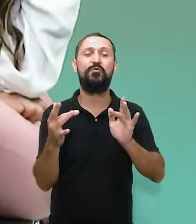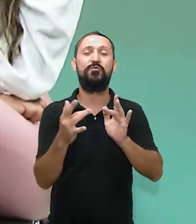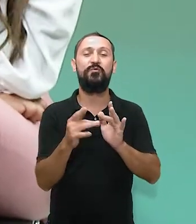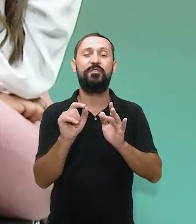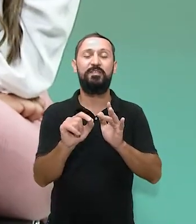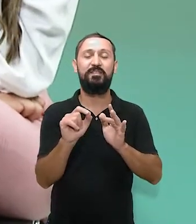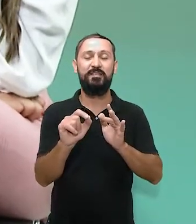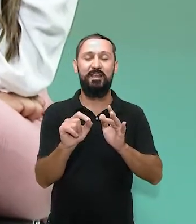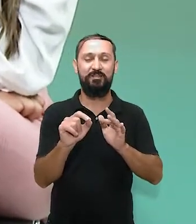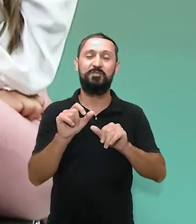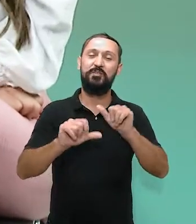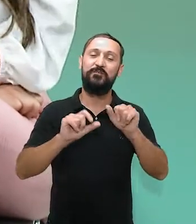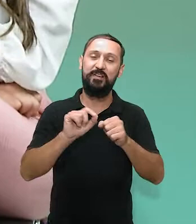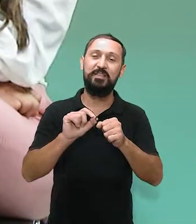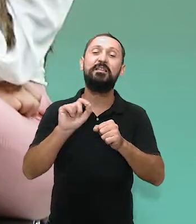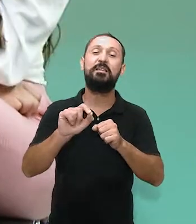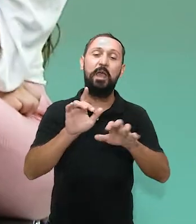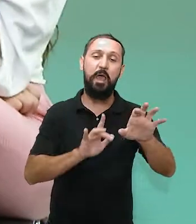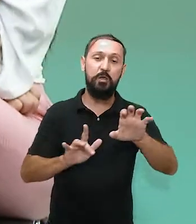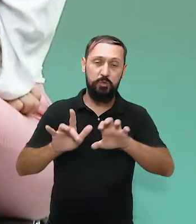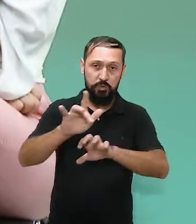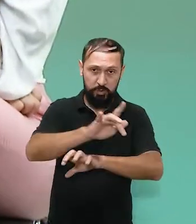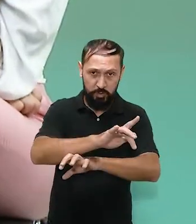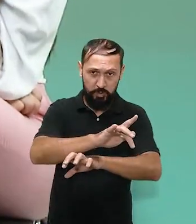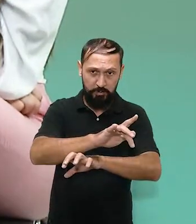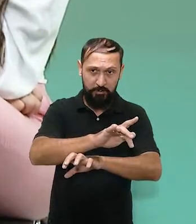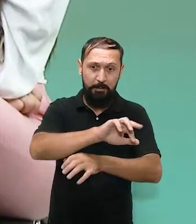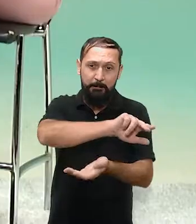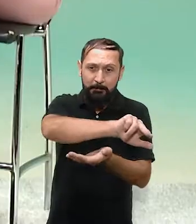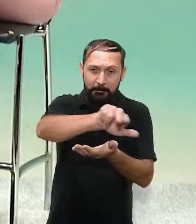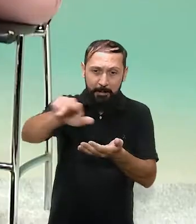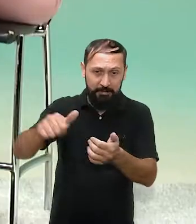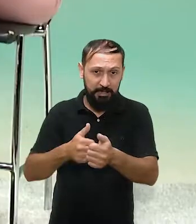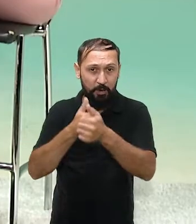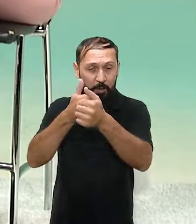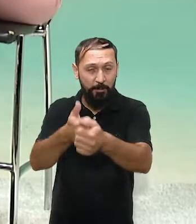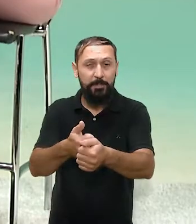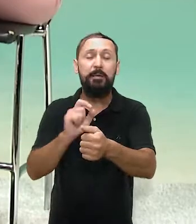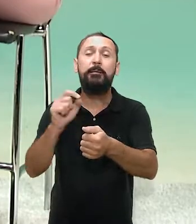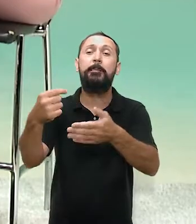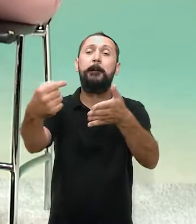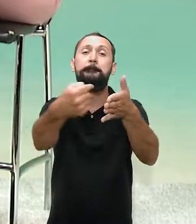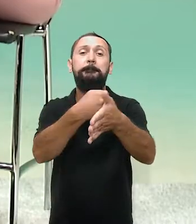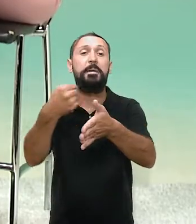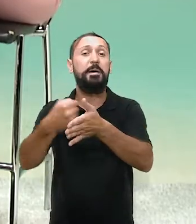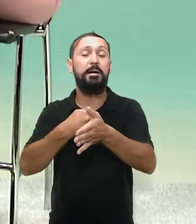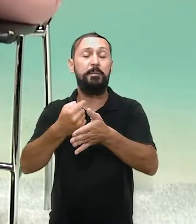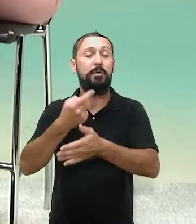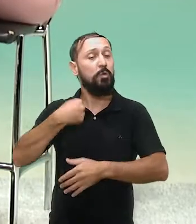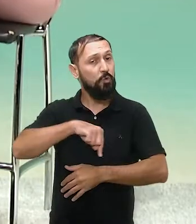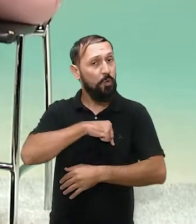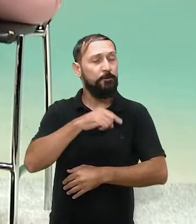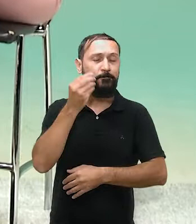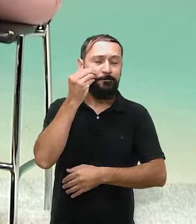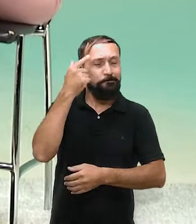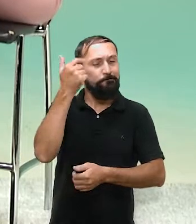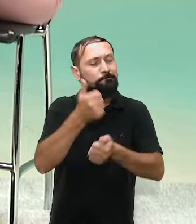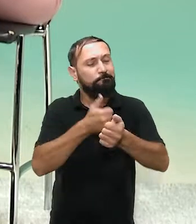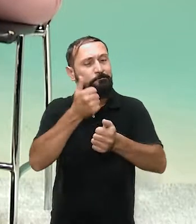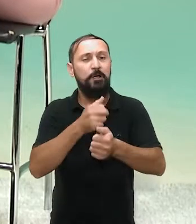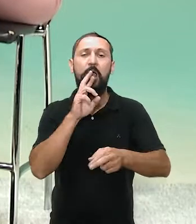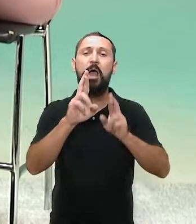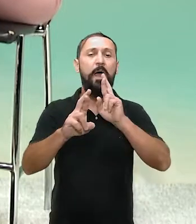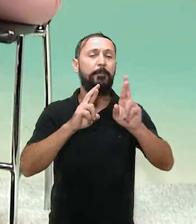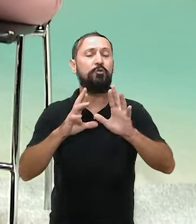aqui no Ponto de Vista, né, Radamés? É a participação dos seguidores das mídias sociais da Assembleia, trazendo perguntas pra gente. E nós